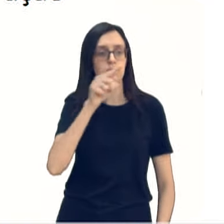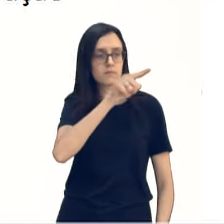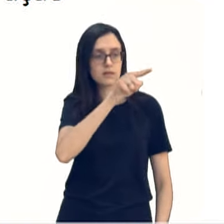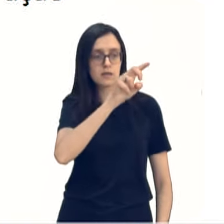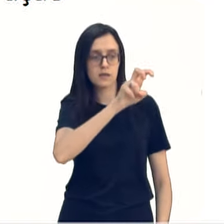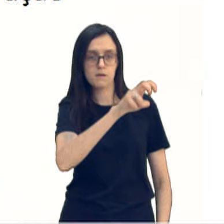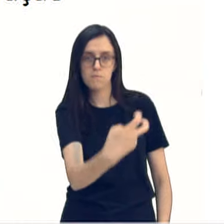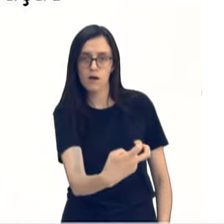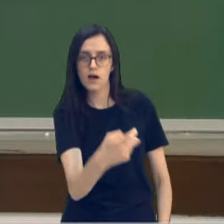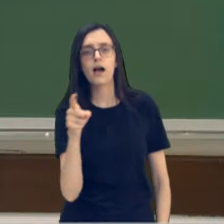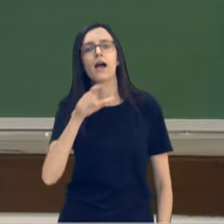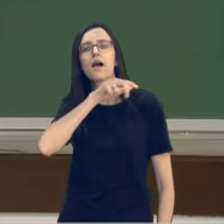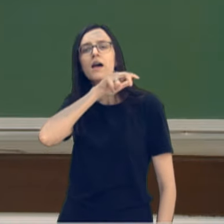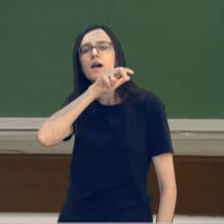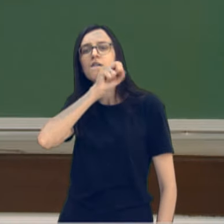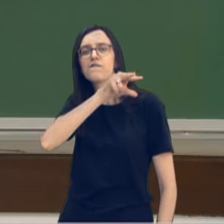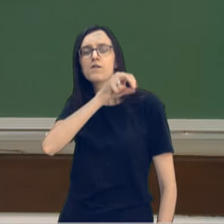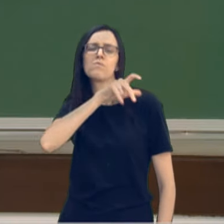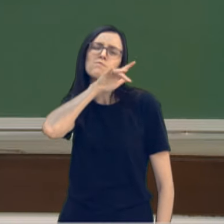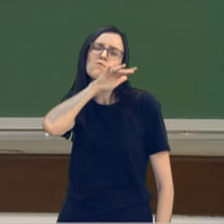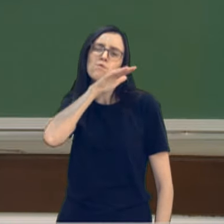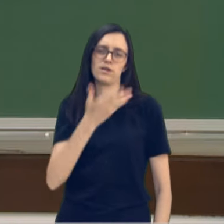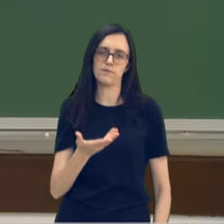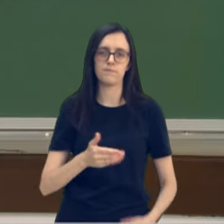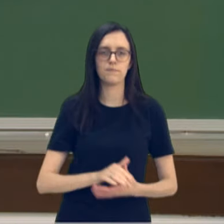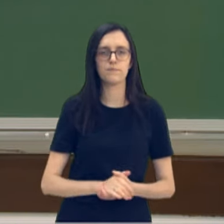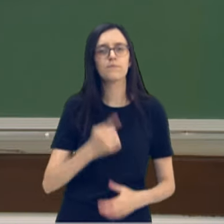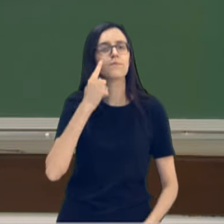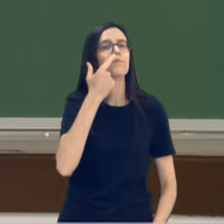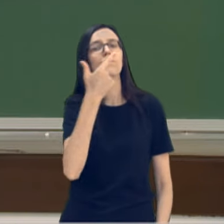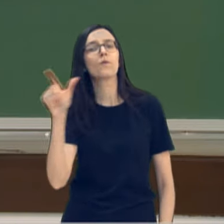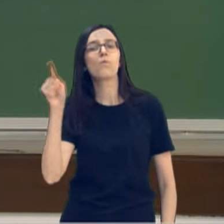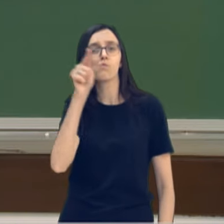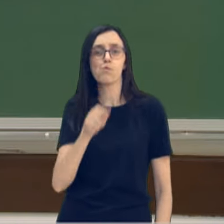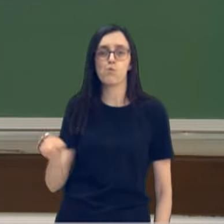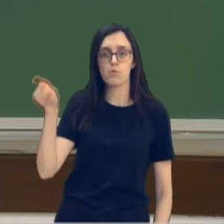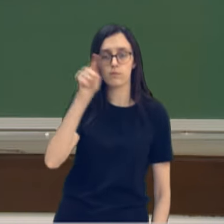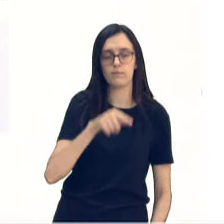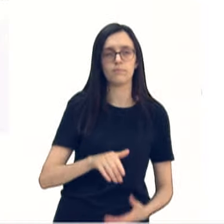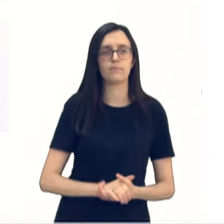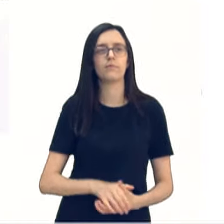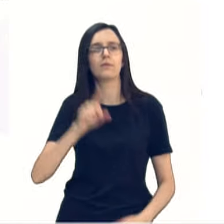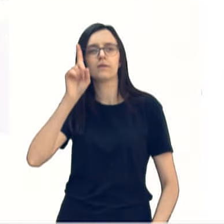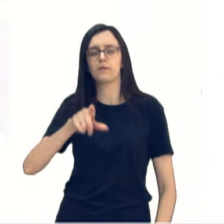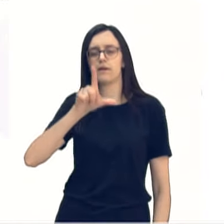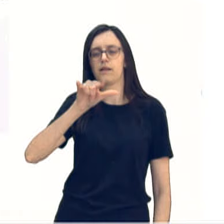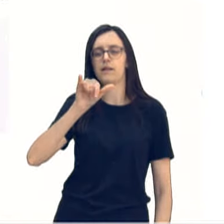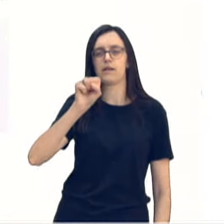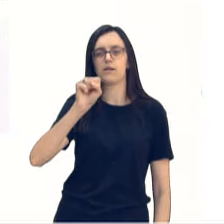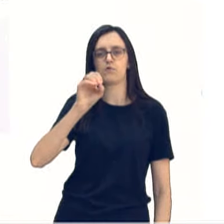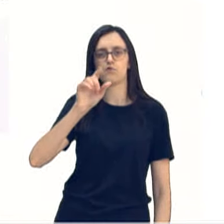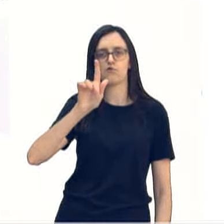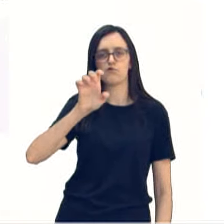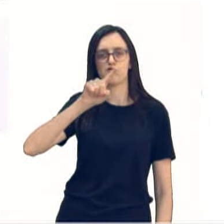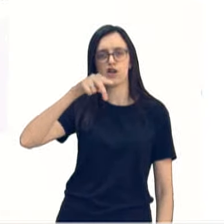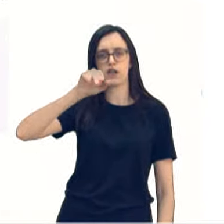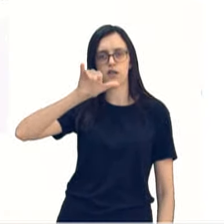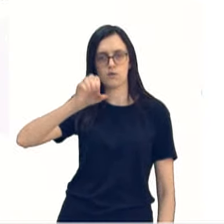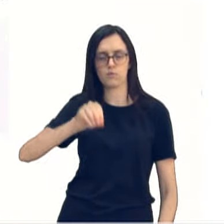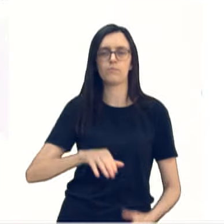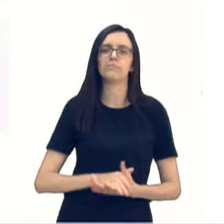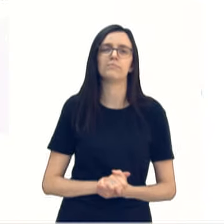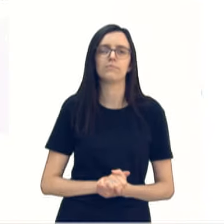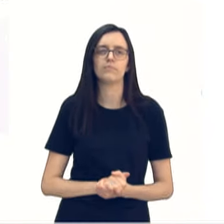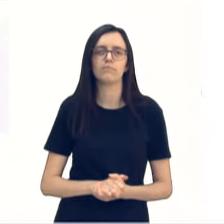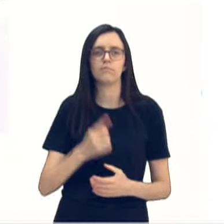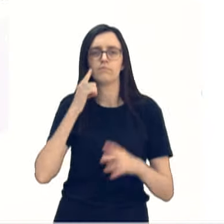morre, é ruim para o vírus. Veja só esse segundo tipo de ciclo. Ciclo lisogênico. Aqui